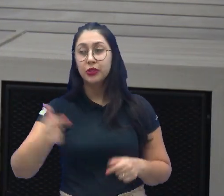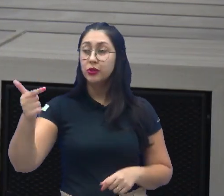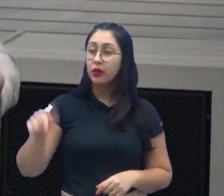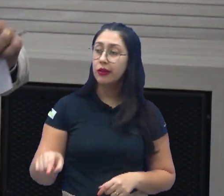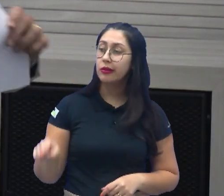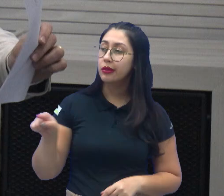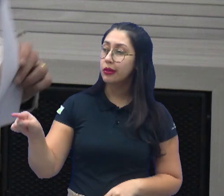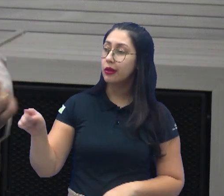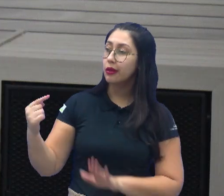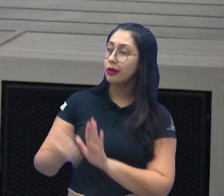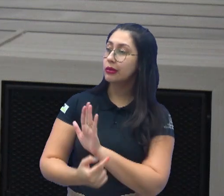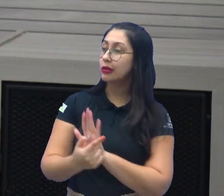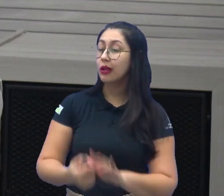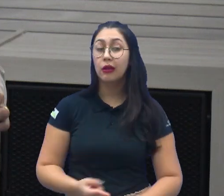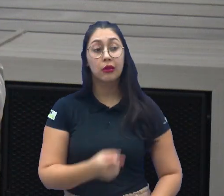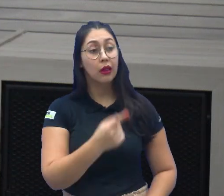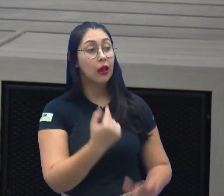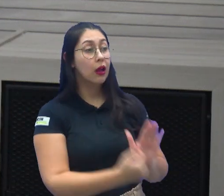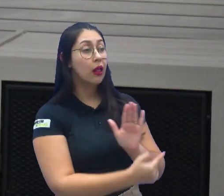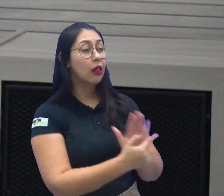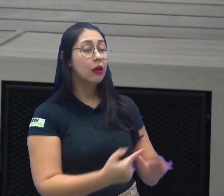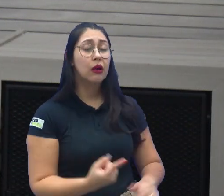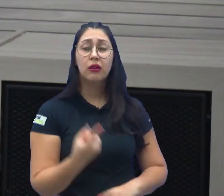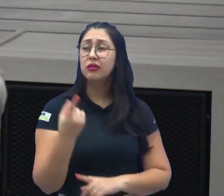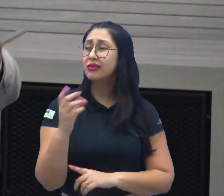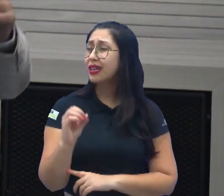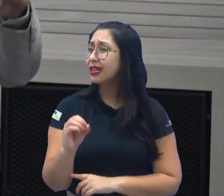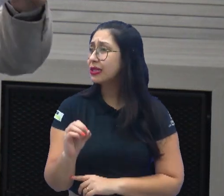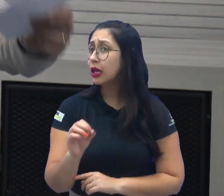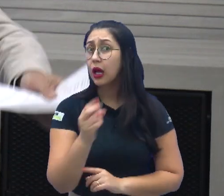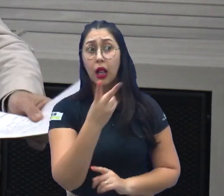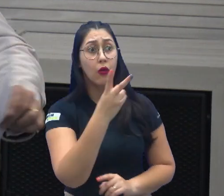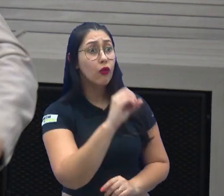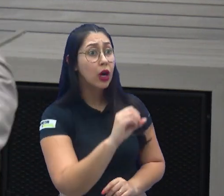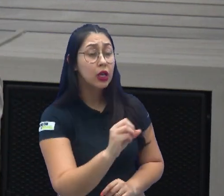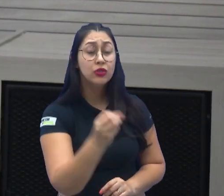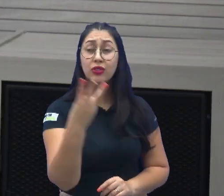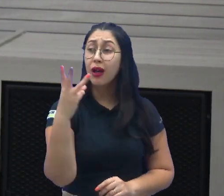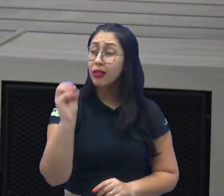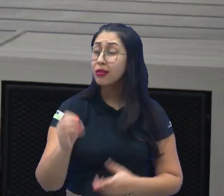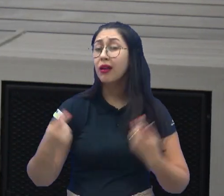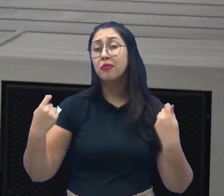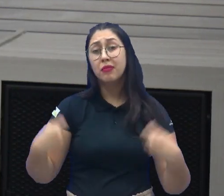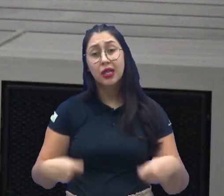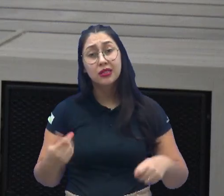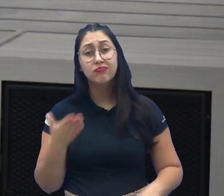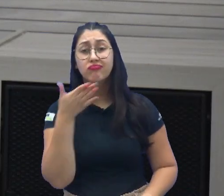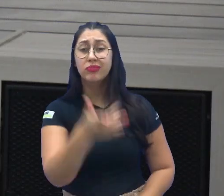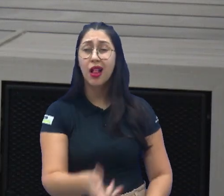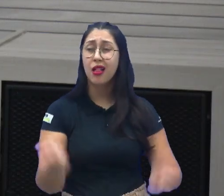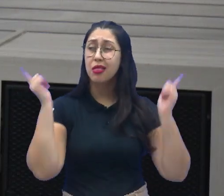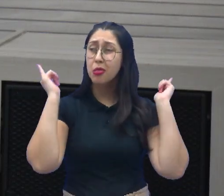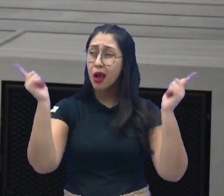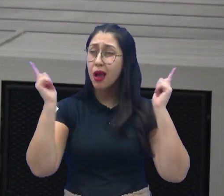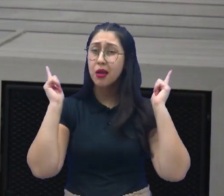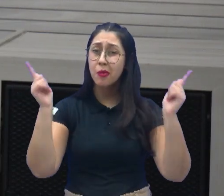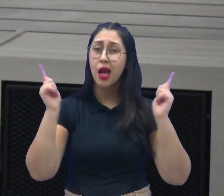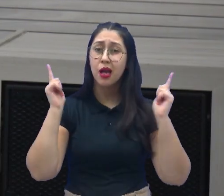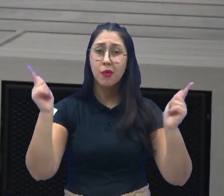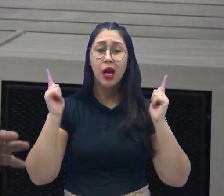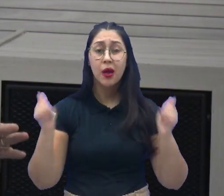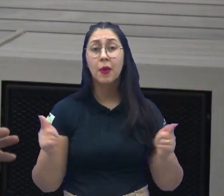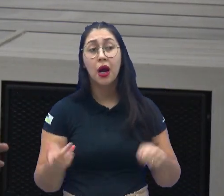caso aqui, até que dá 10, 20, 30, a gente precisa ir lá, ir numa manifestação, procurar a Defensoria